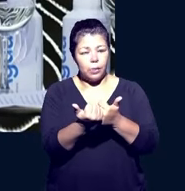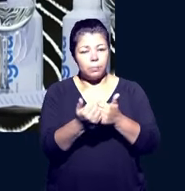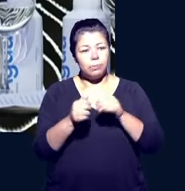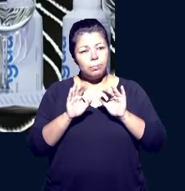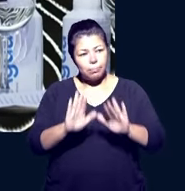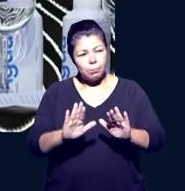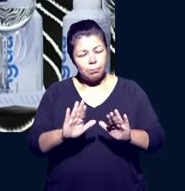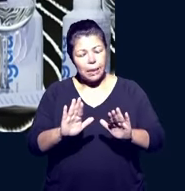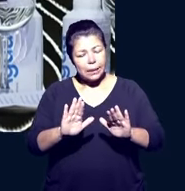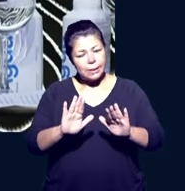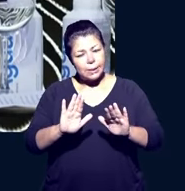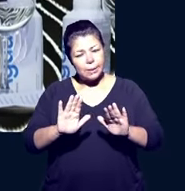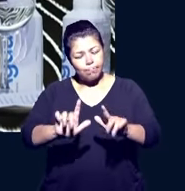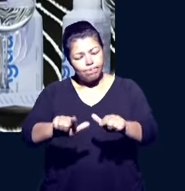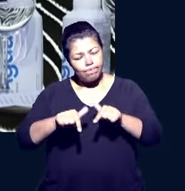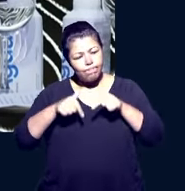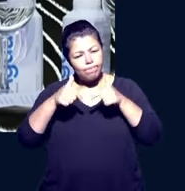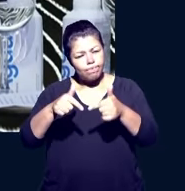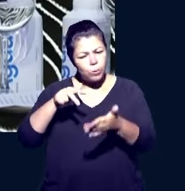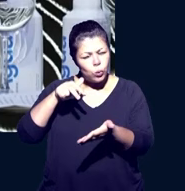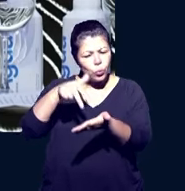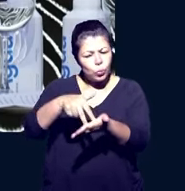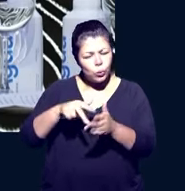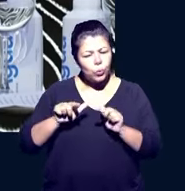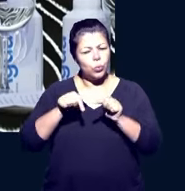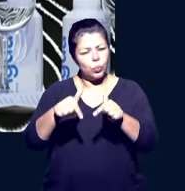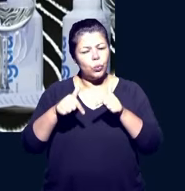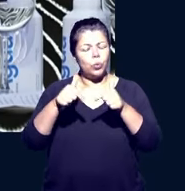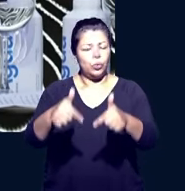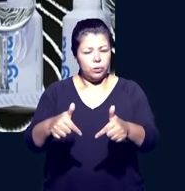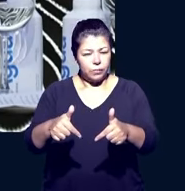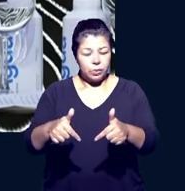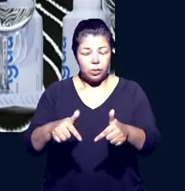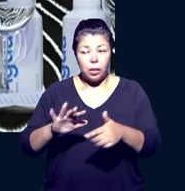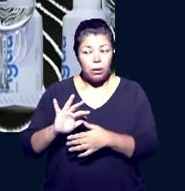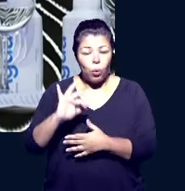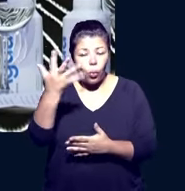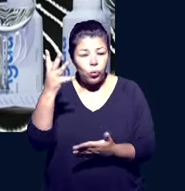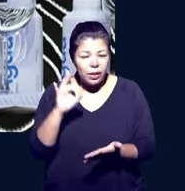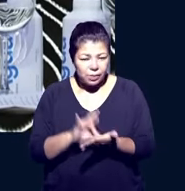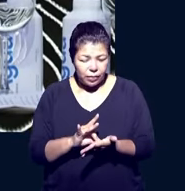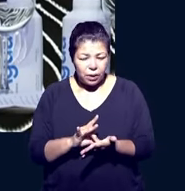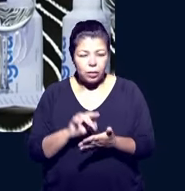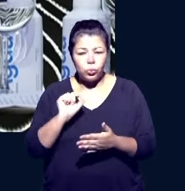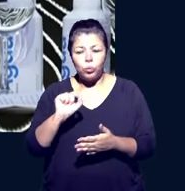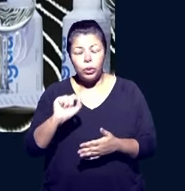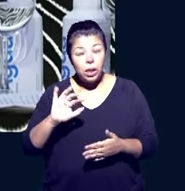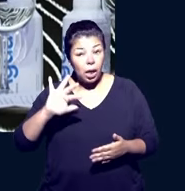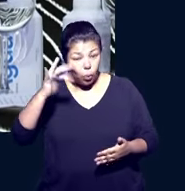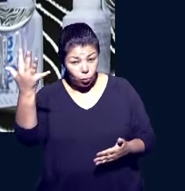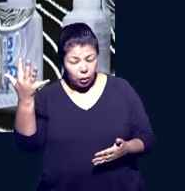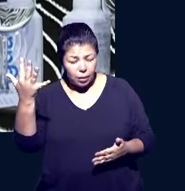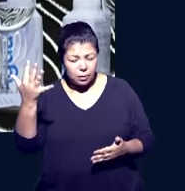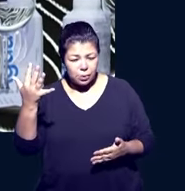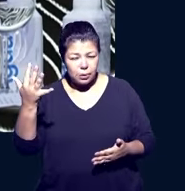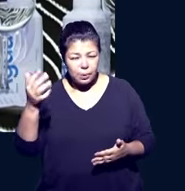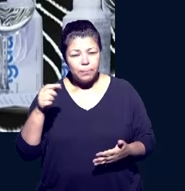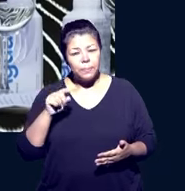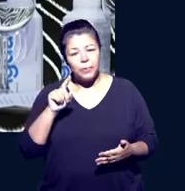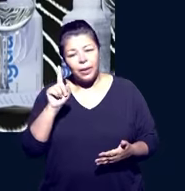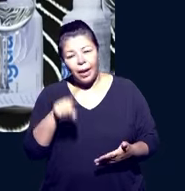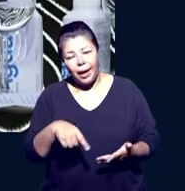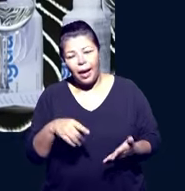sentido de exercício impróprio do poder judicial isso não ocorre o que ocorre muitas vezes é ou por